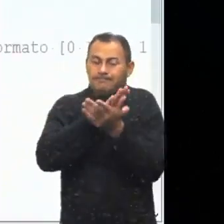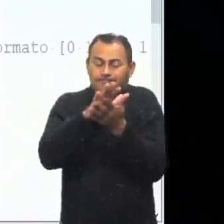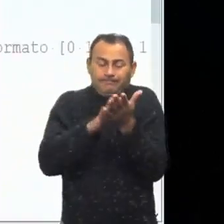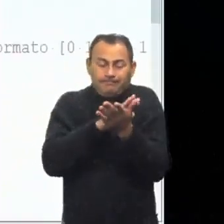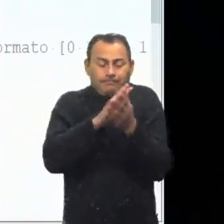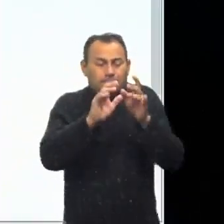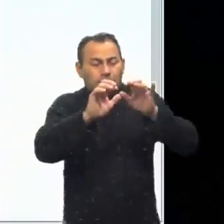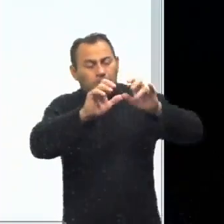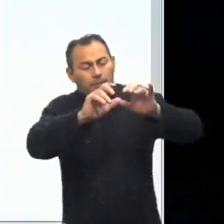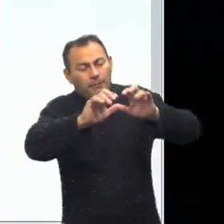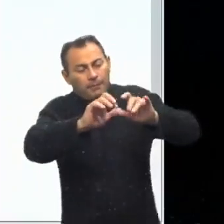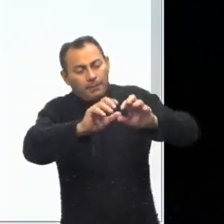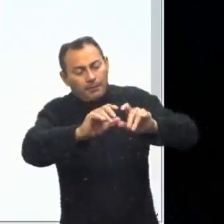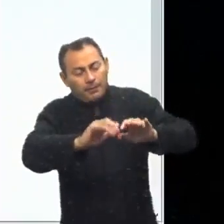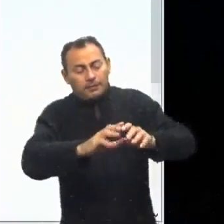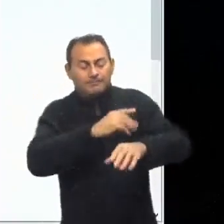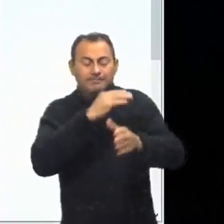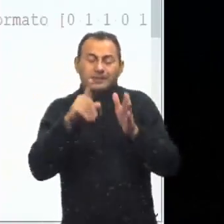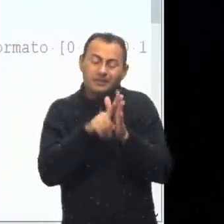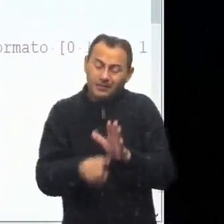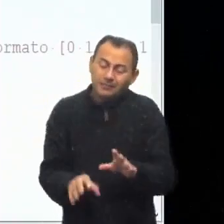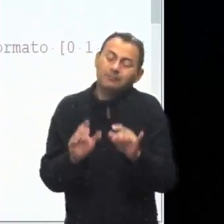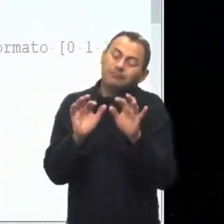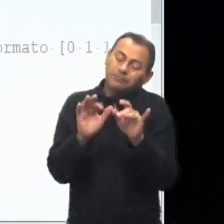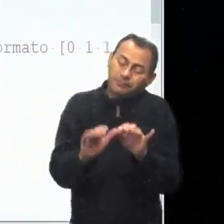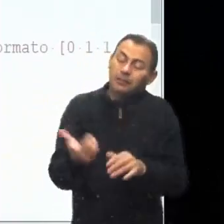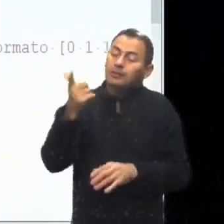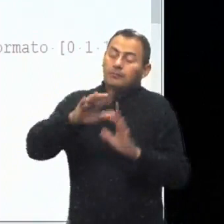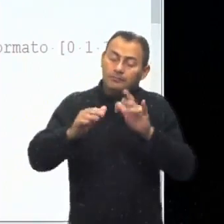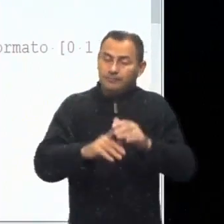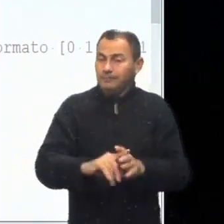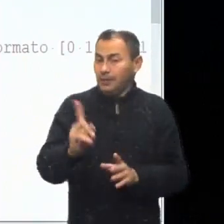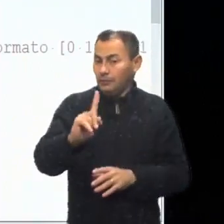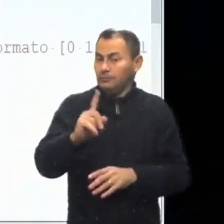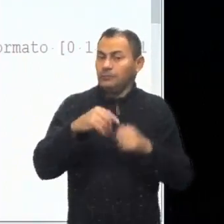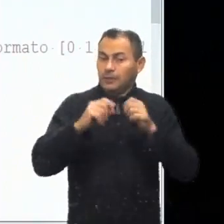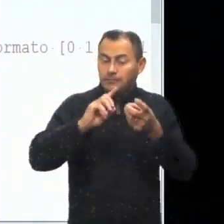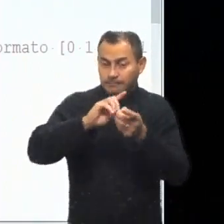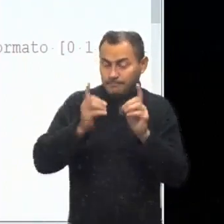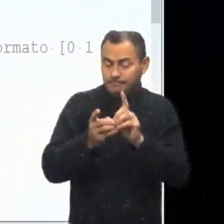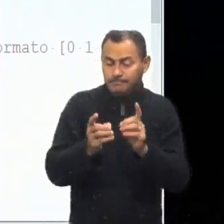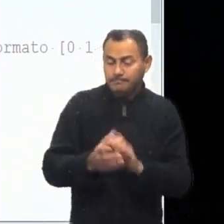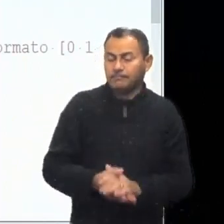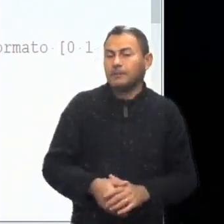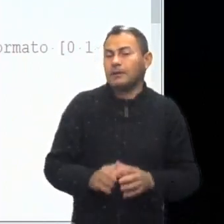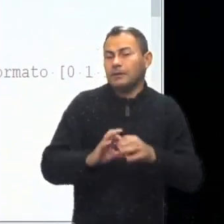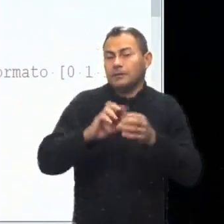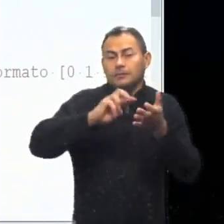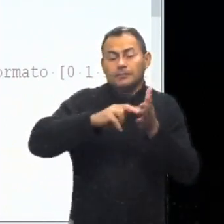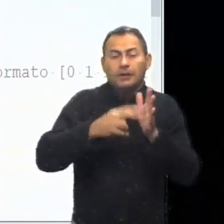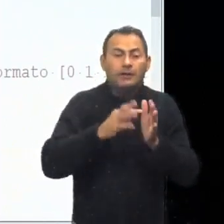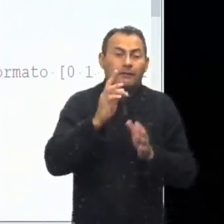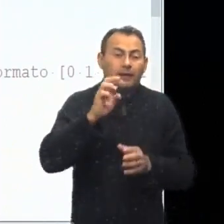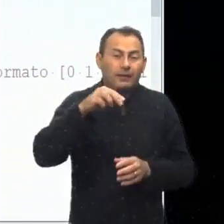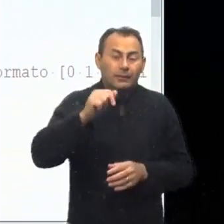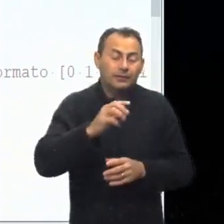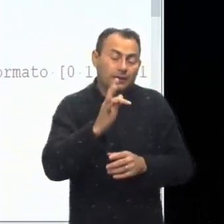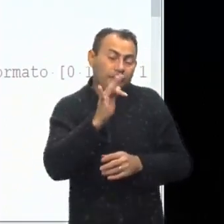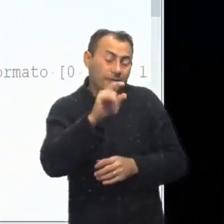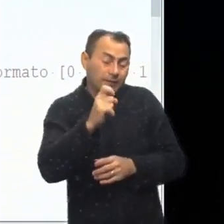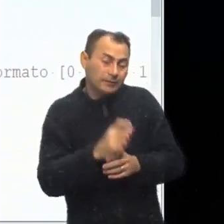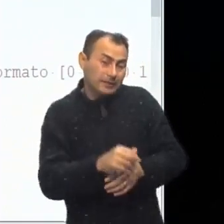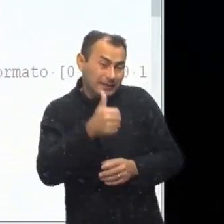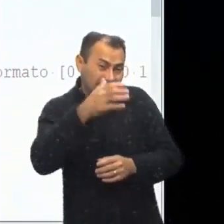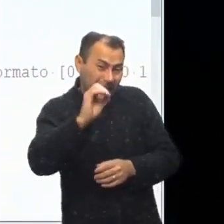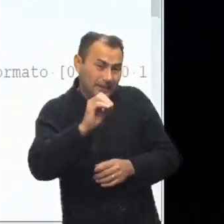ficar digitando toda hora, para ficar mais dinâmico, eu vou definir uma frequência fixa de